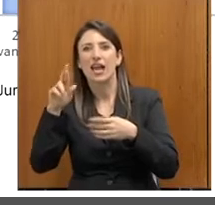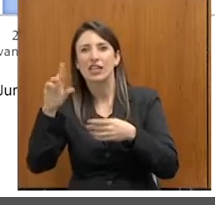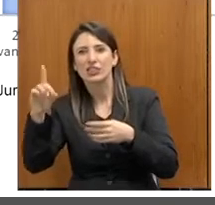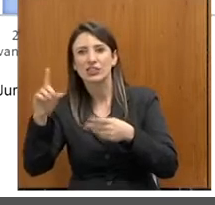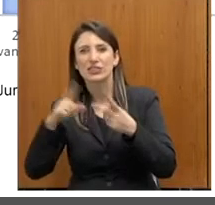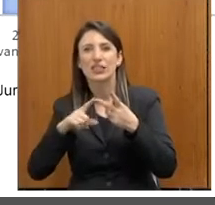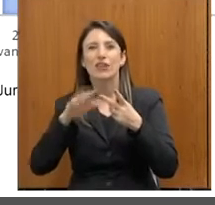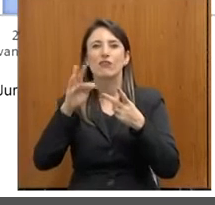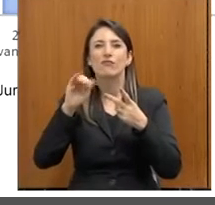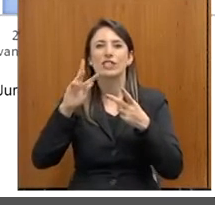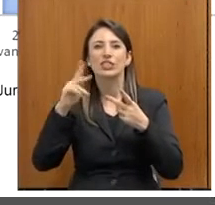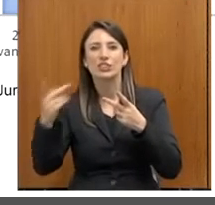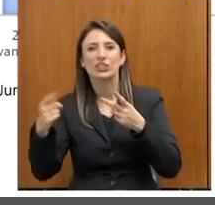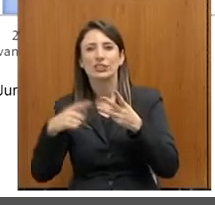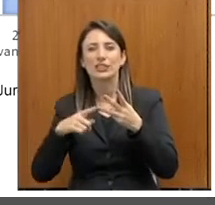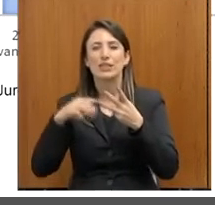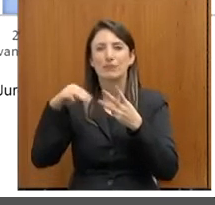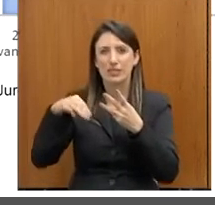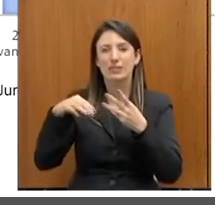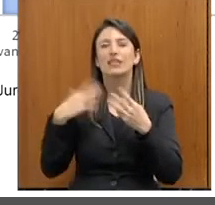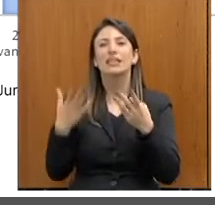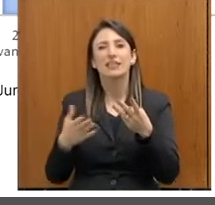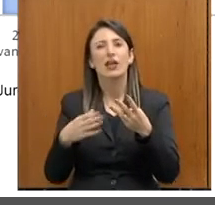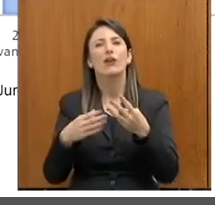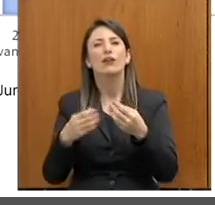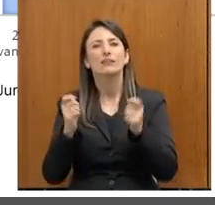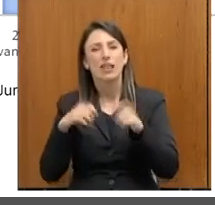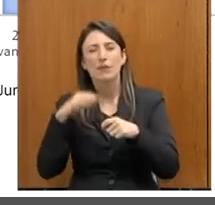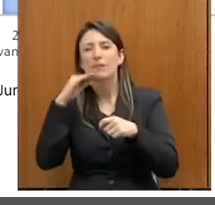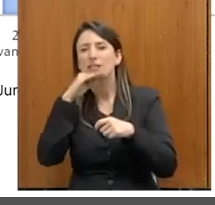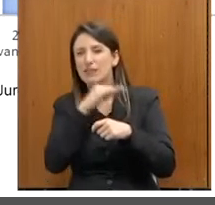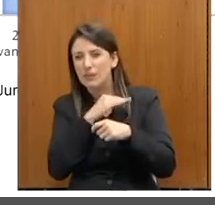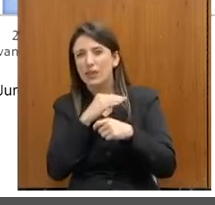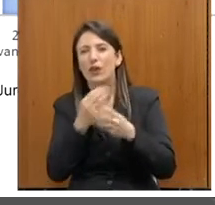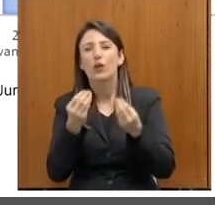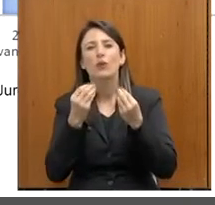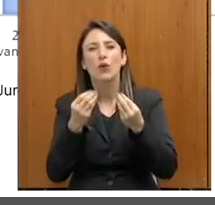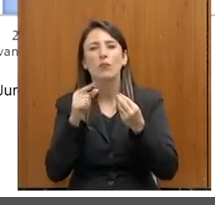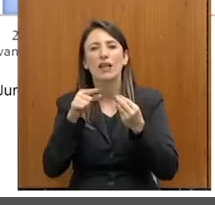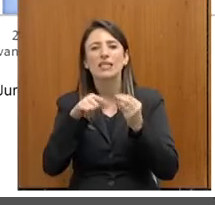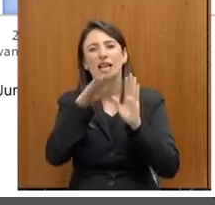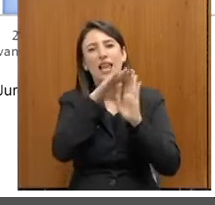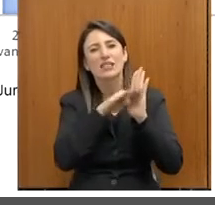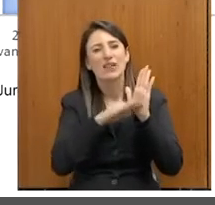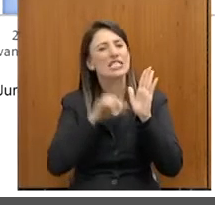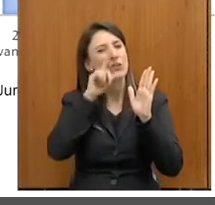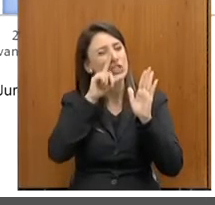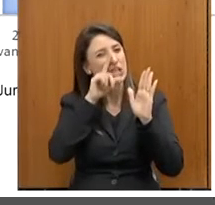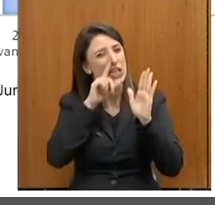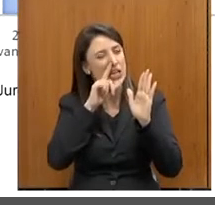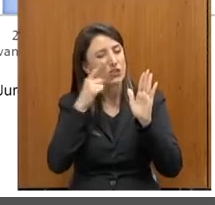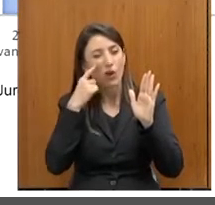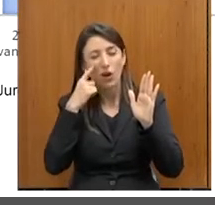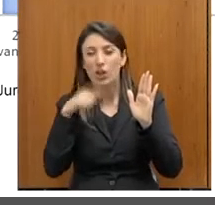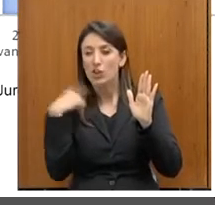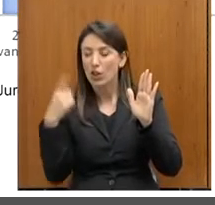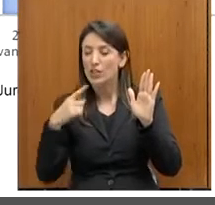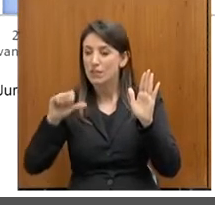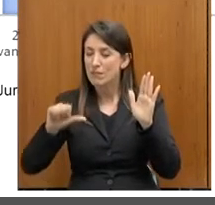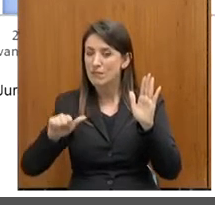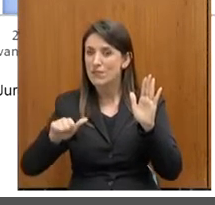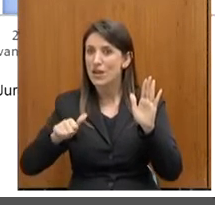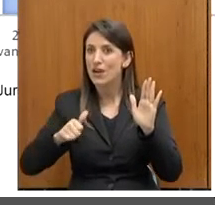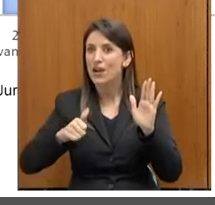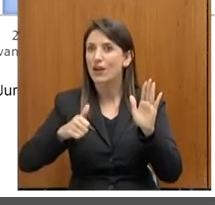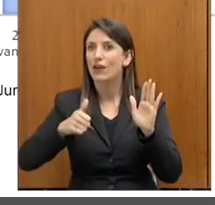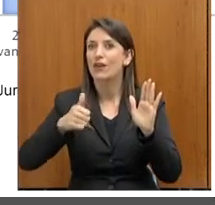gráfico o quanto que é a classificação de risco foi chegando mais próximo das melhores classificações de risco nós aumentamos aí no